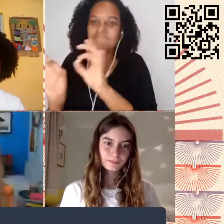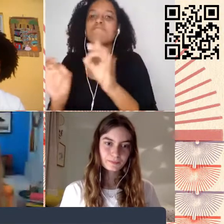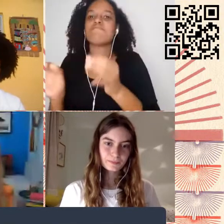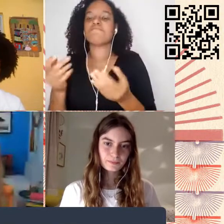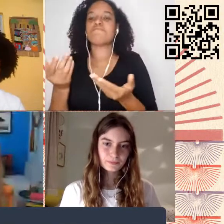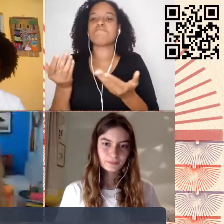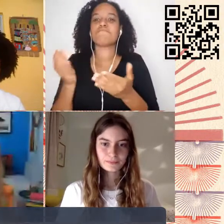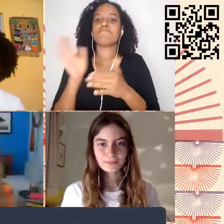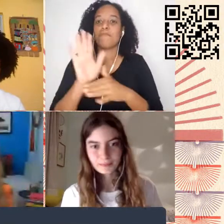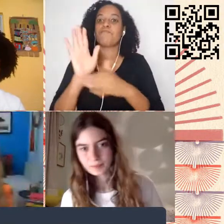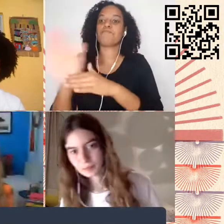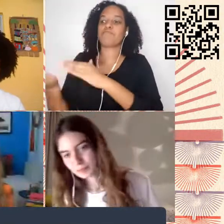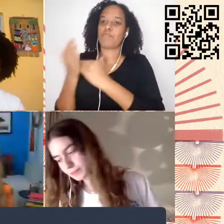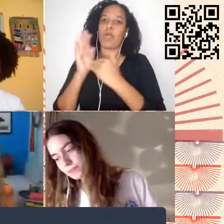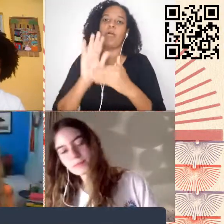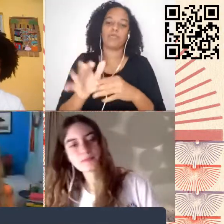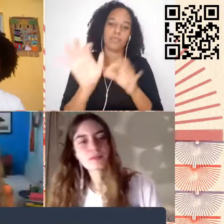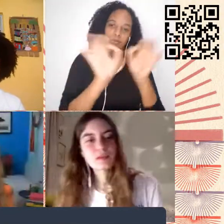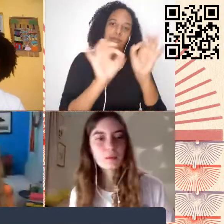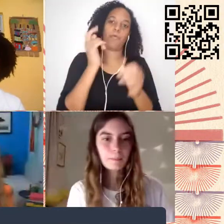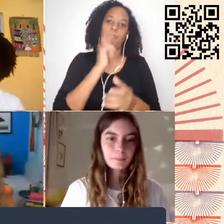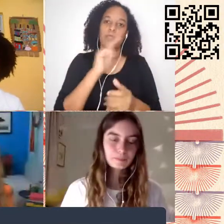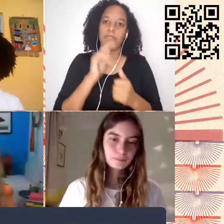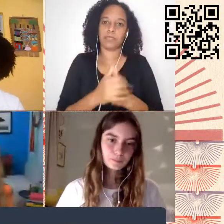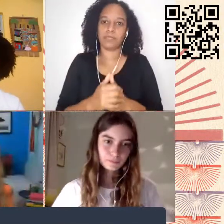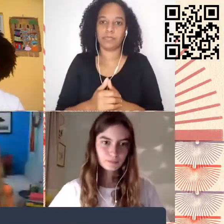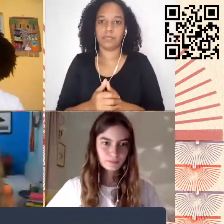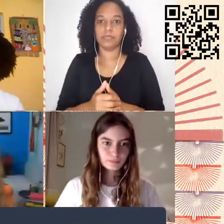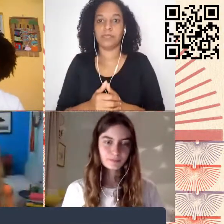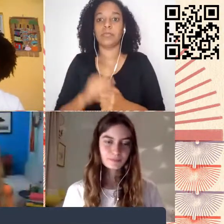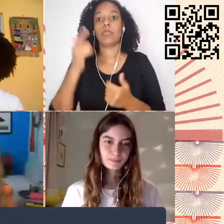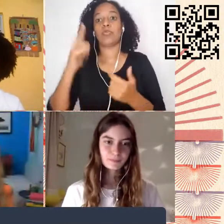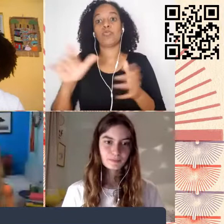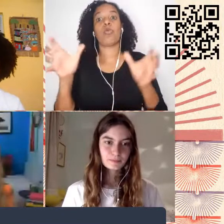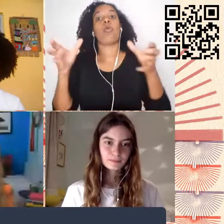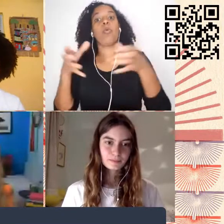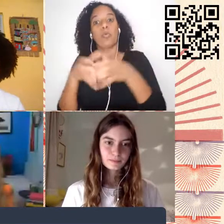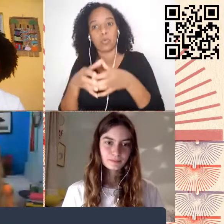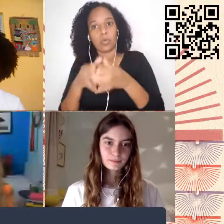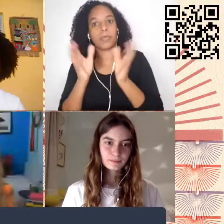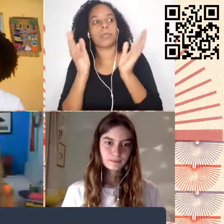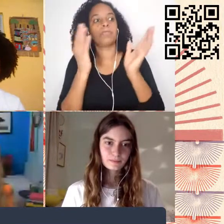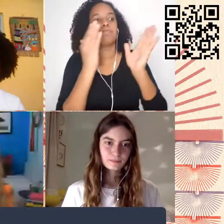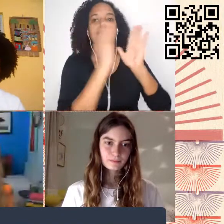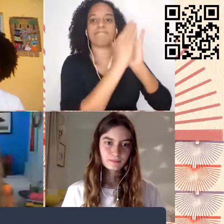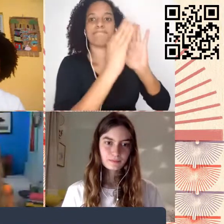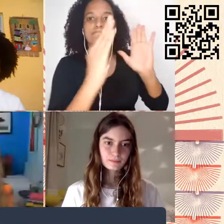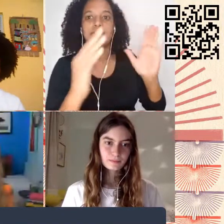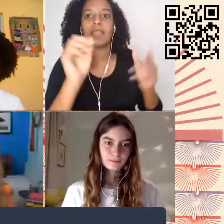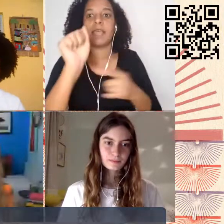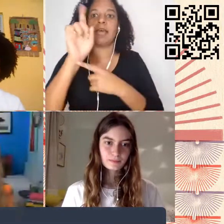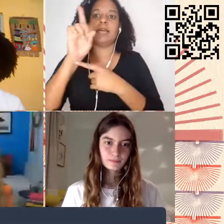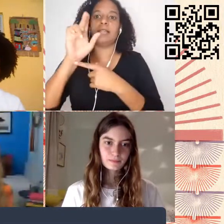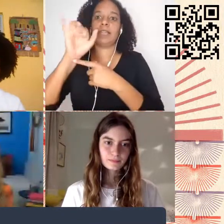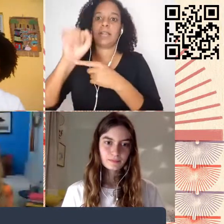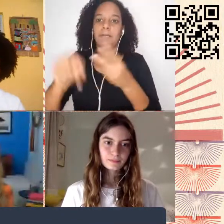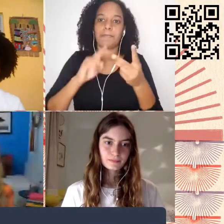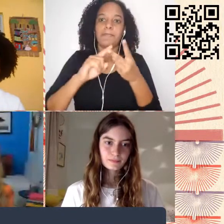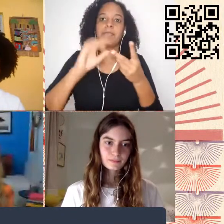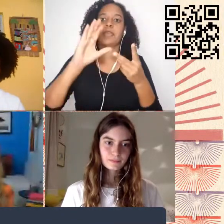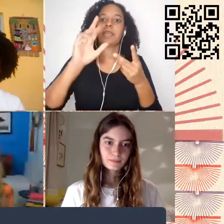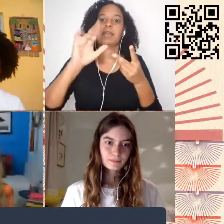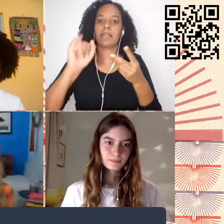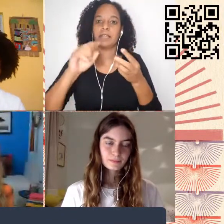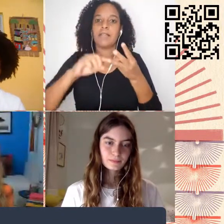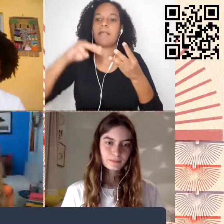contribuindo imensamente. Junto com a Liana, a equipe da biblioteca, o Adriano, a Cris e a